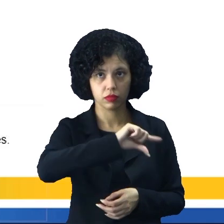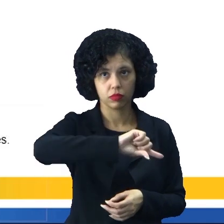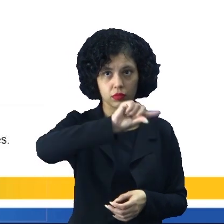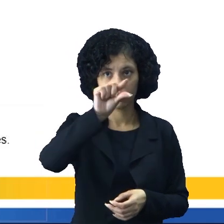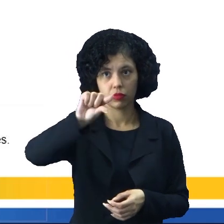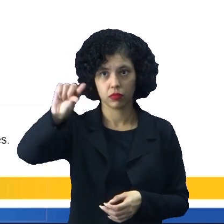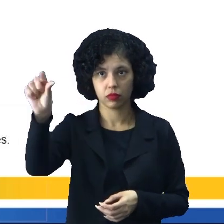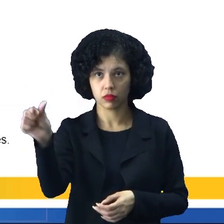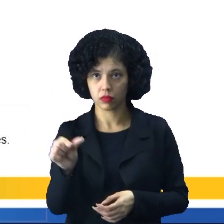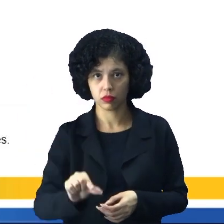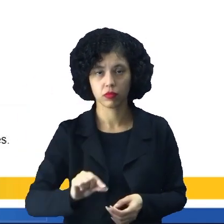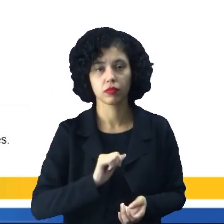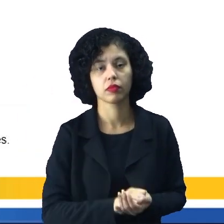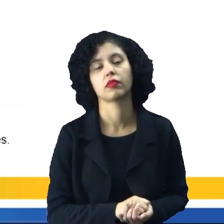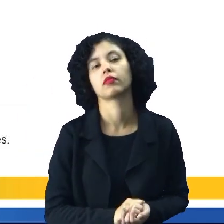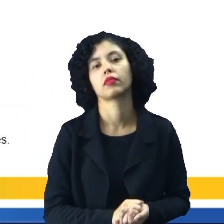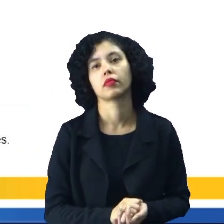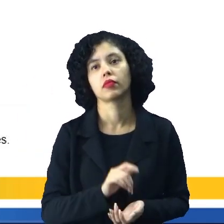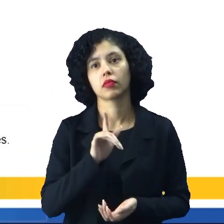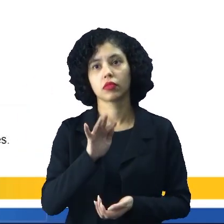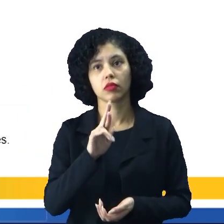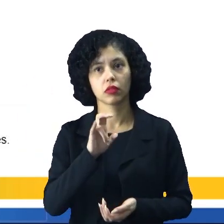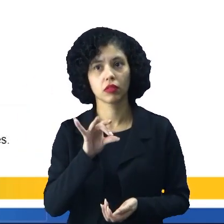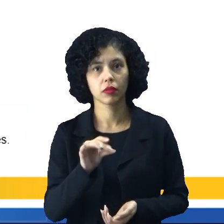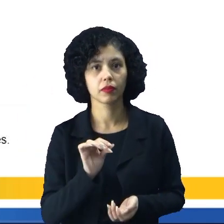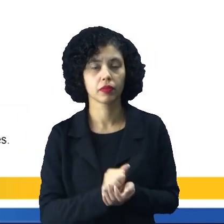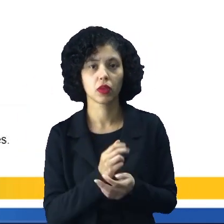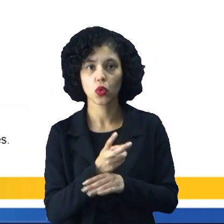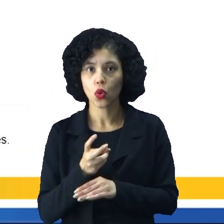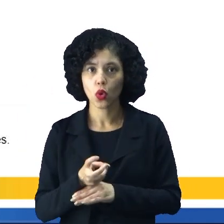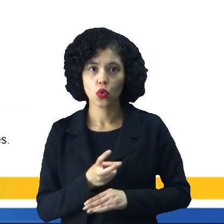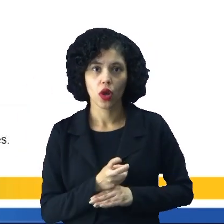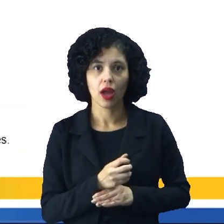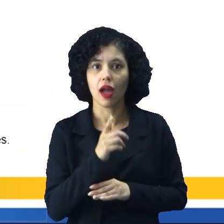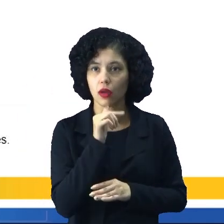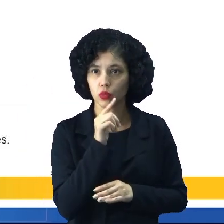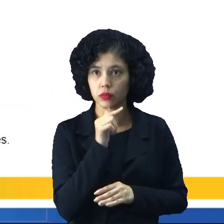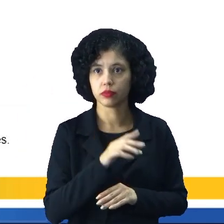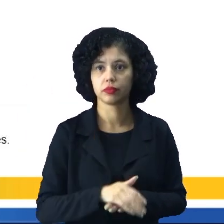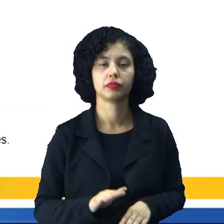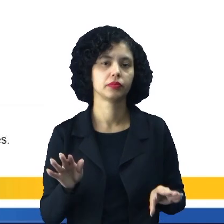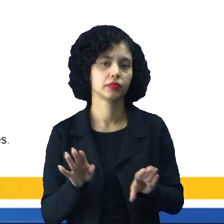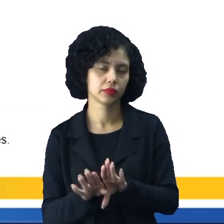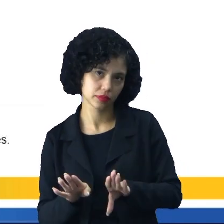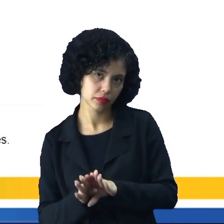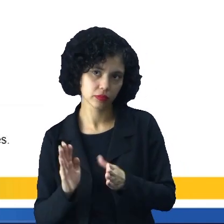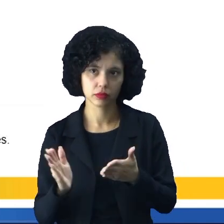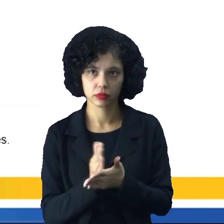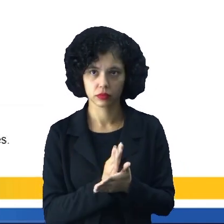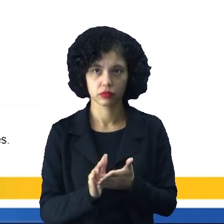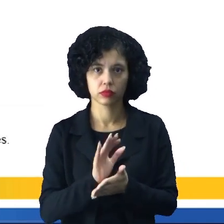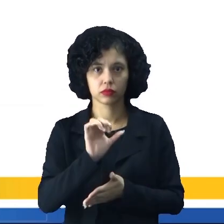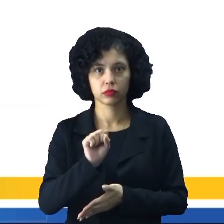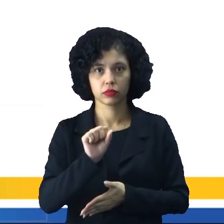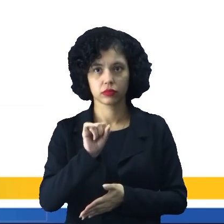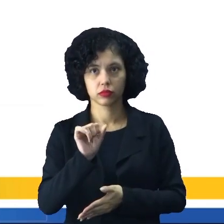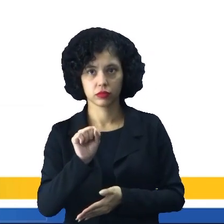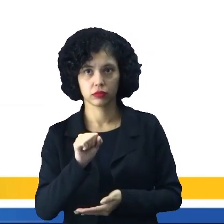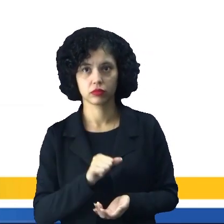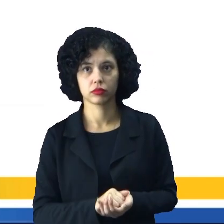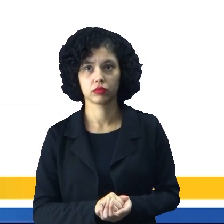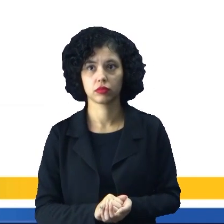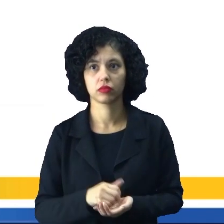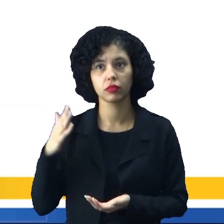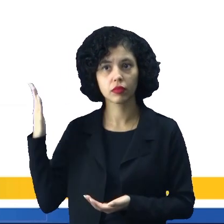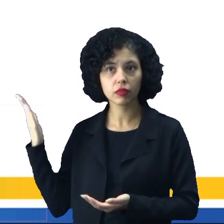delgado, ou intestino grosso, aliás, é a absorção de água e também alguns sais minerais.